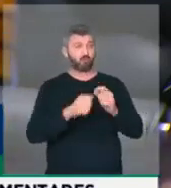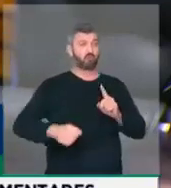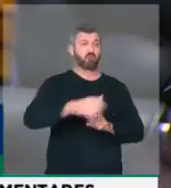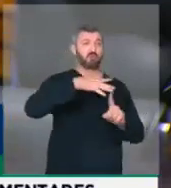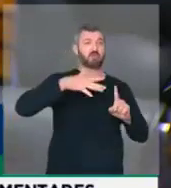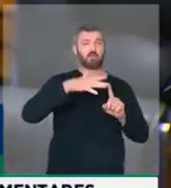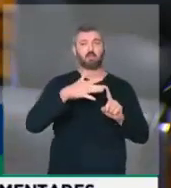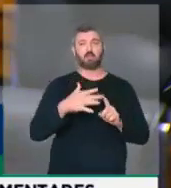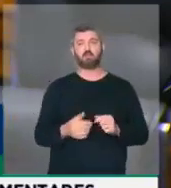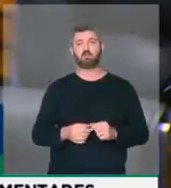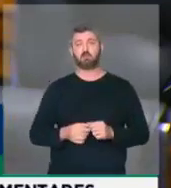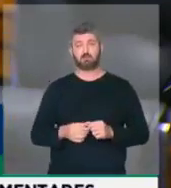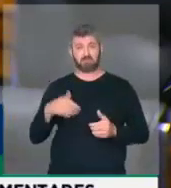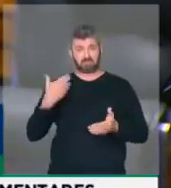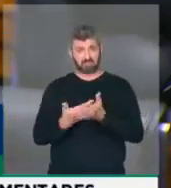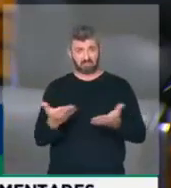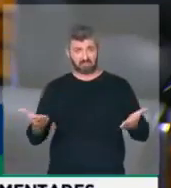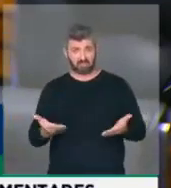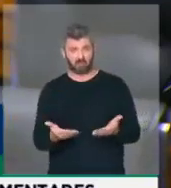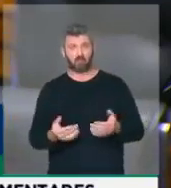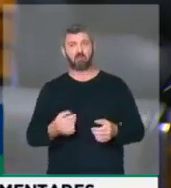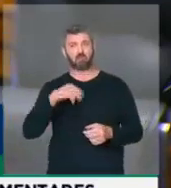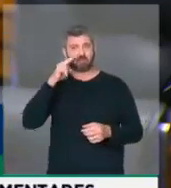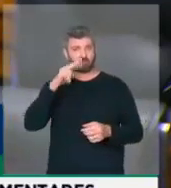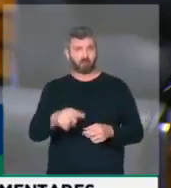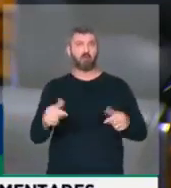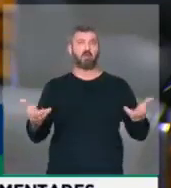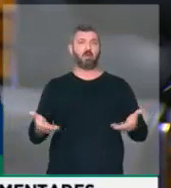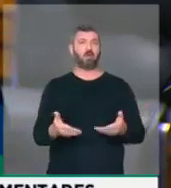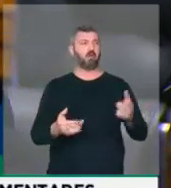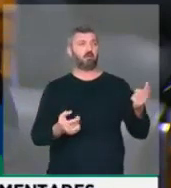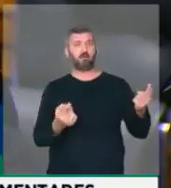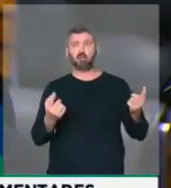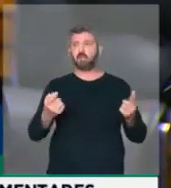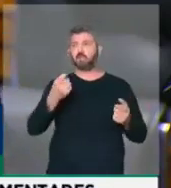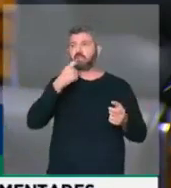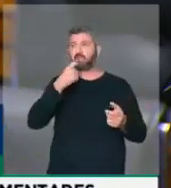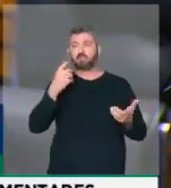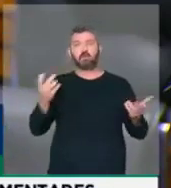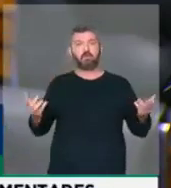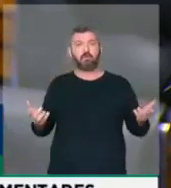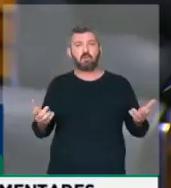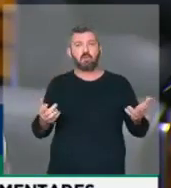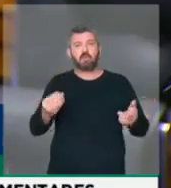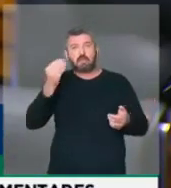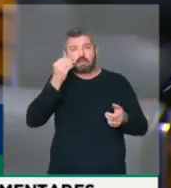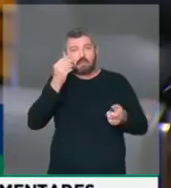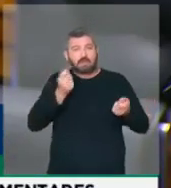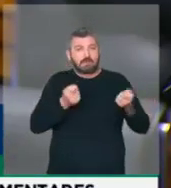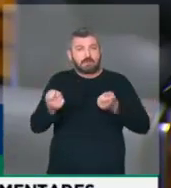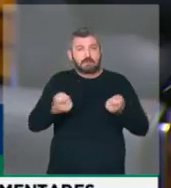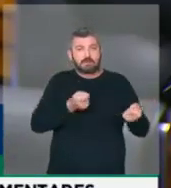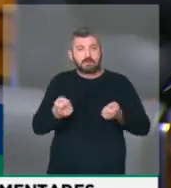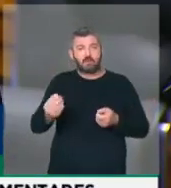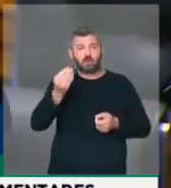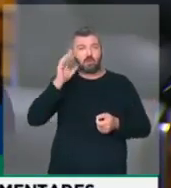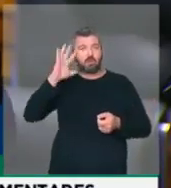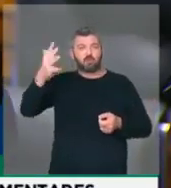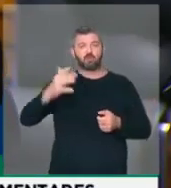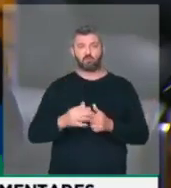sociedade. Até aqui, e a gente vê o parlamento nessa hora, numa sexta-feira, tentando encontrar aqui um caminho